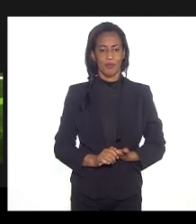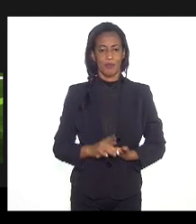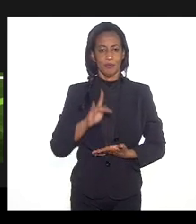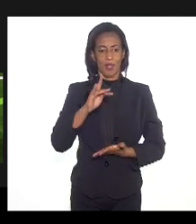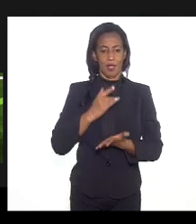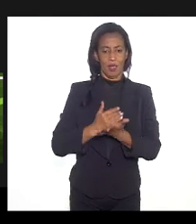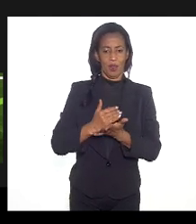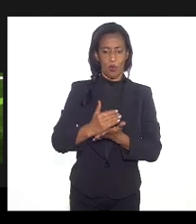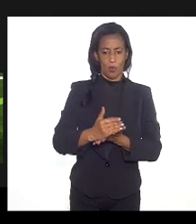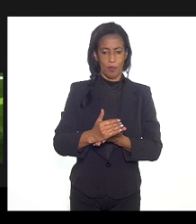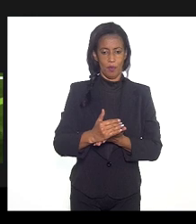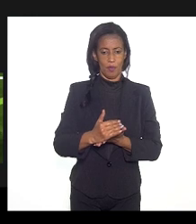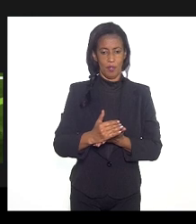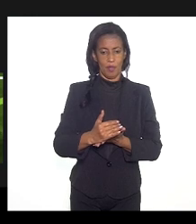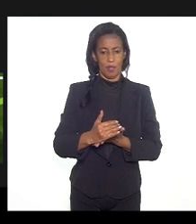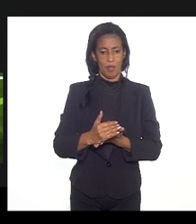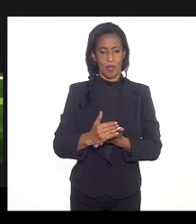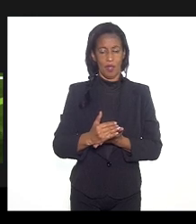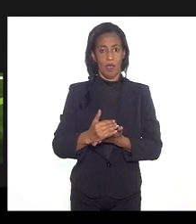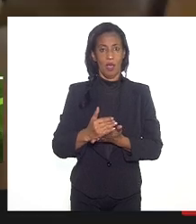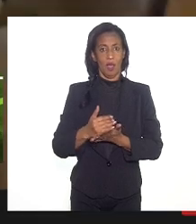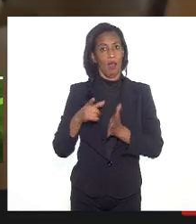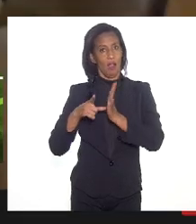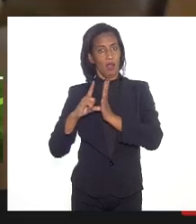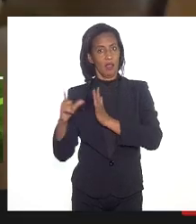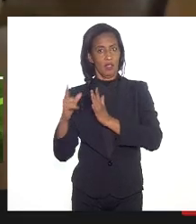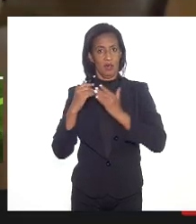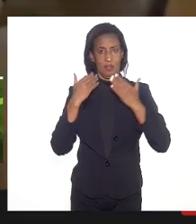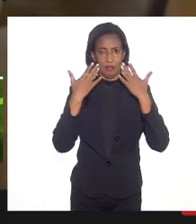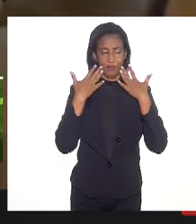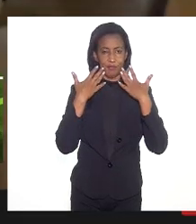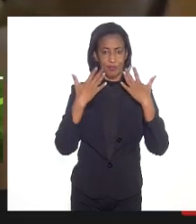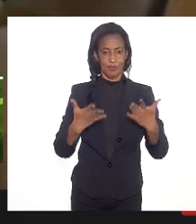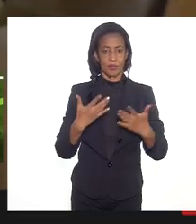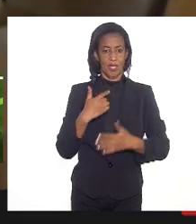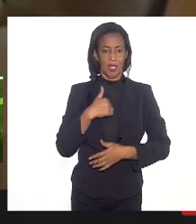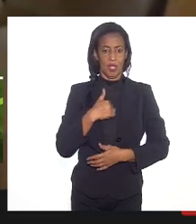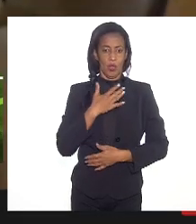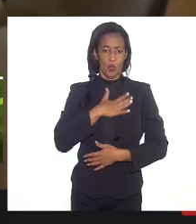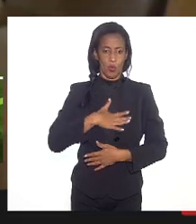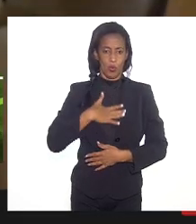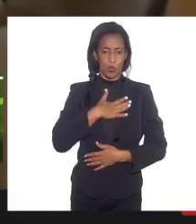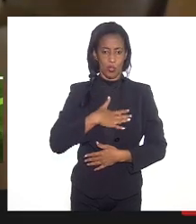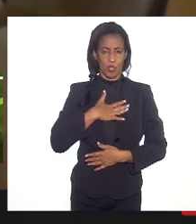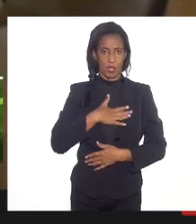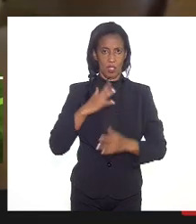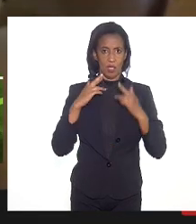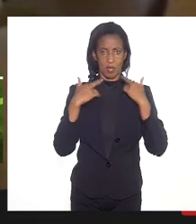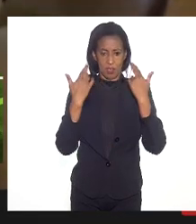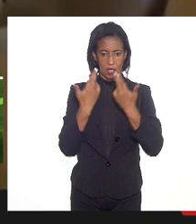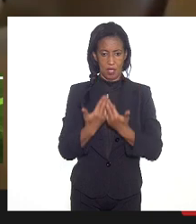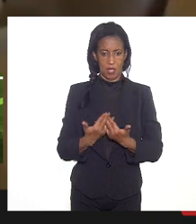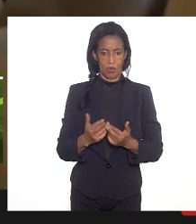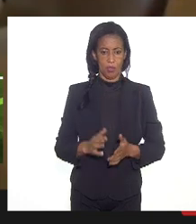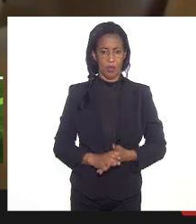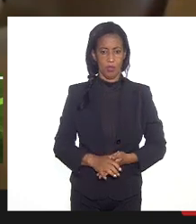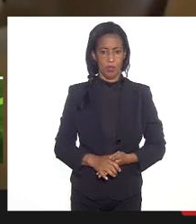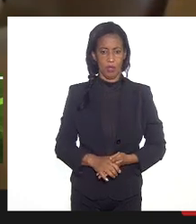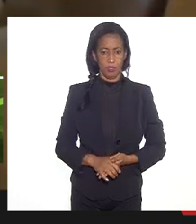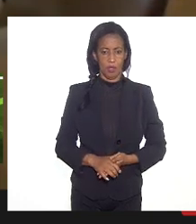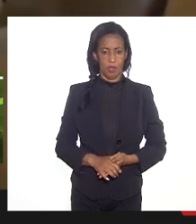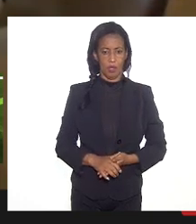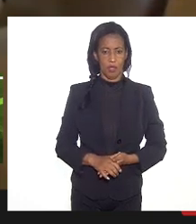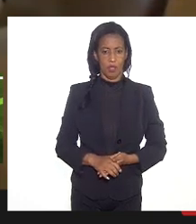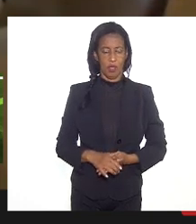Começar a fazer a explanação. Eu gostaria, essa reunião, no caso, eles